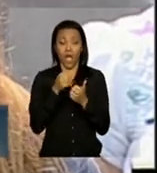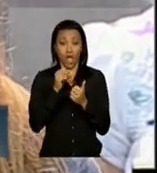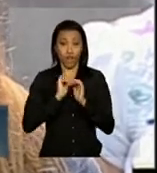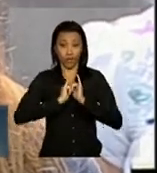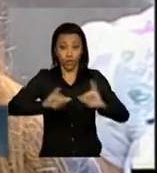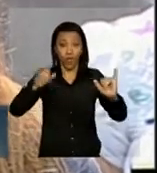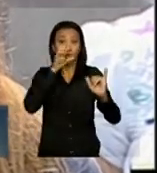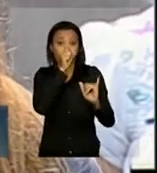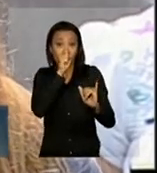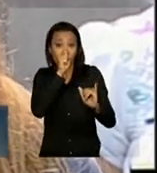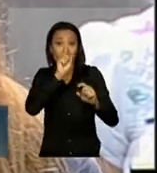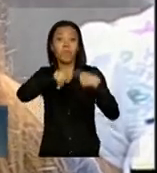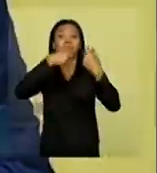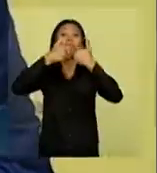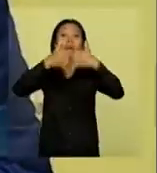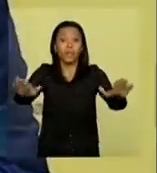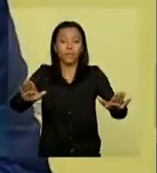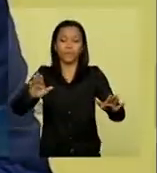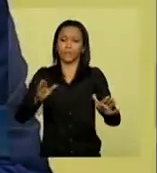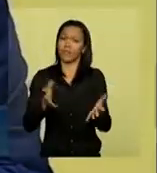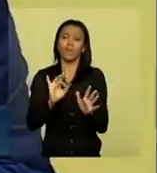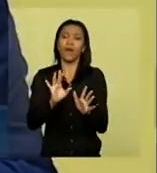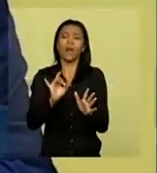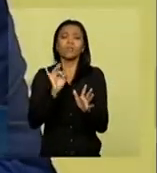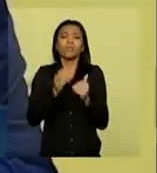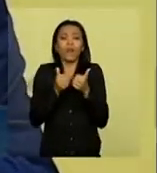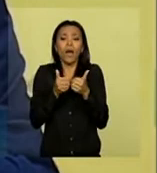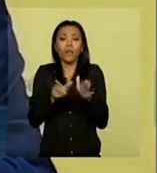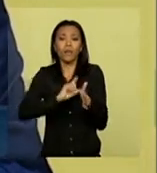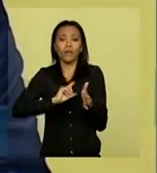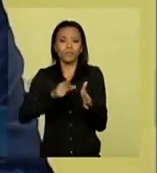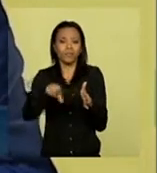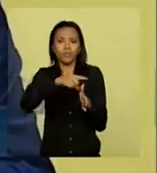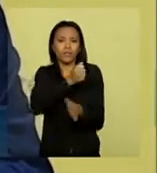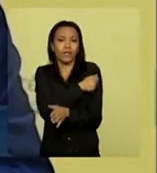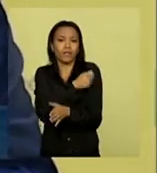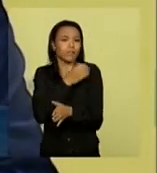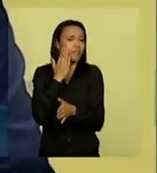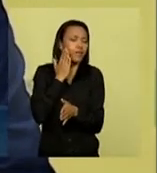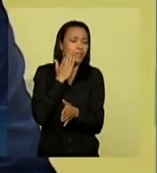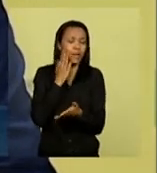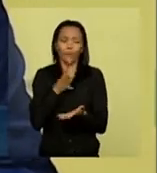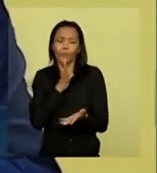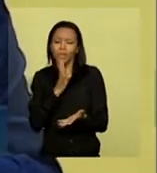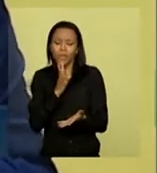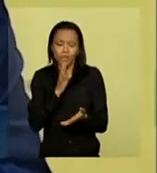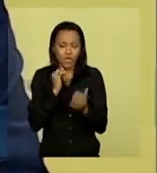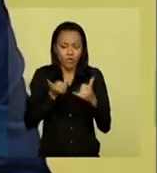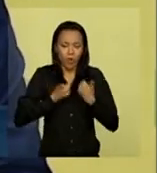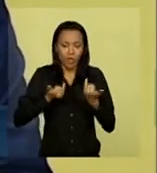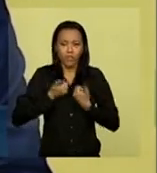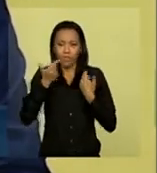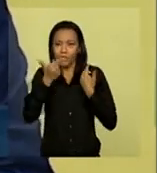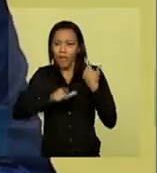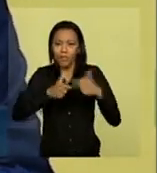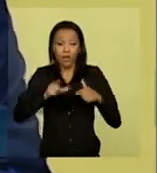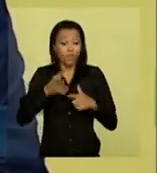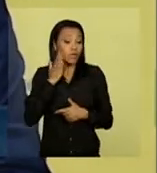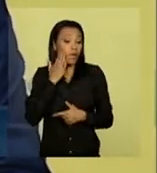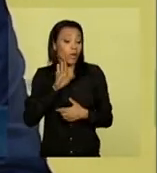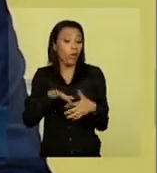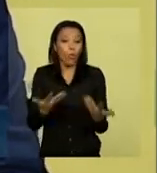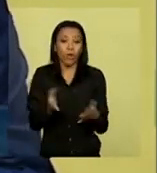segunda-feira não nós abrimos antes esses grupos o anúncio e familiares a se saber em quanto mais é vocês poderem também informar saber e os novos